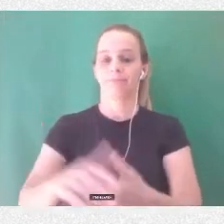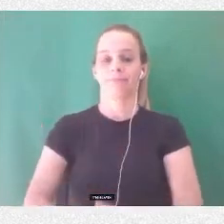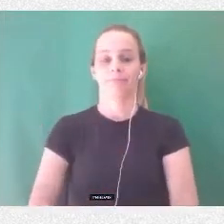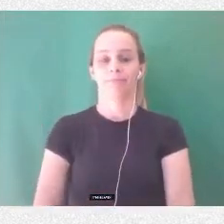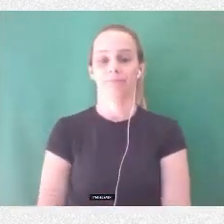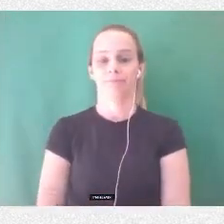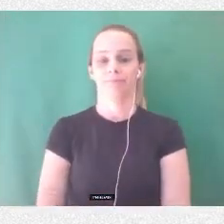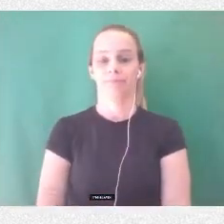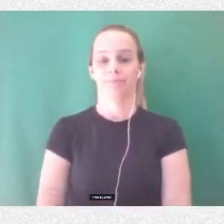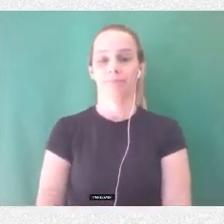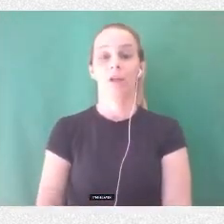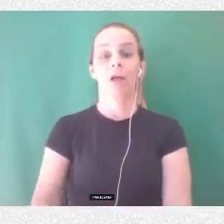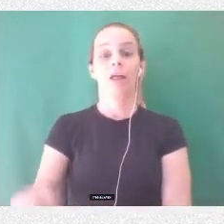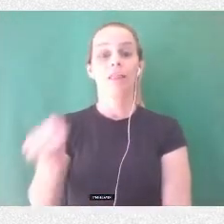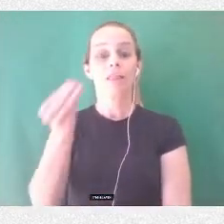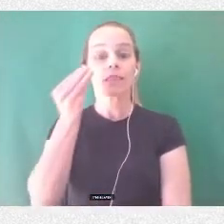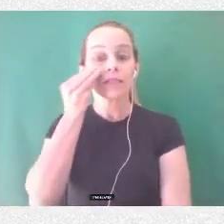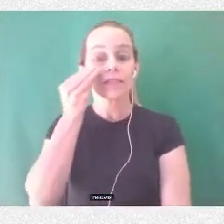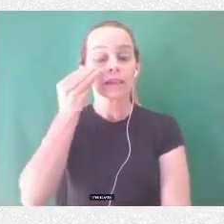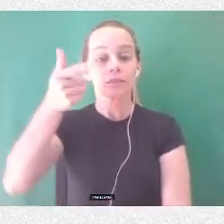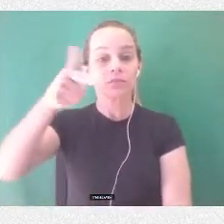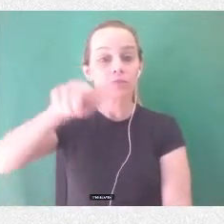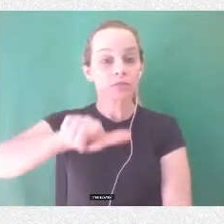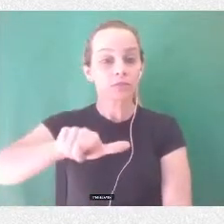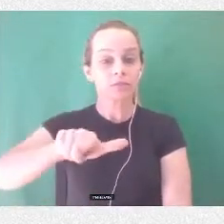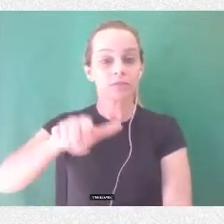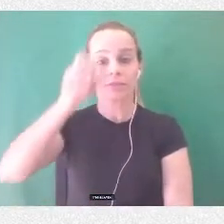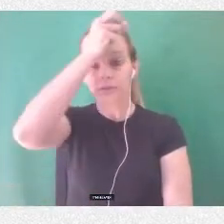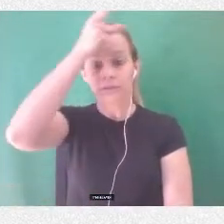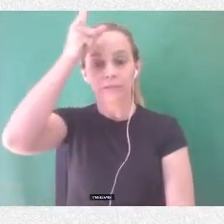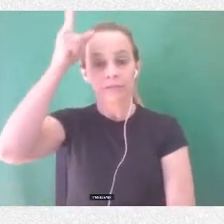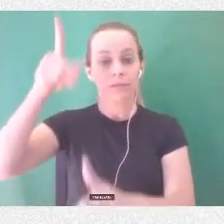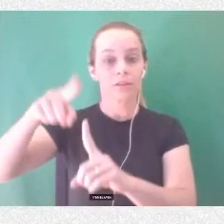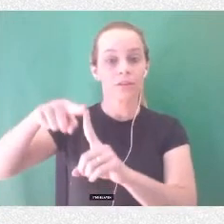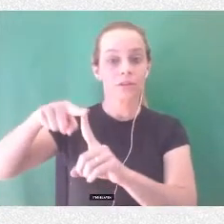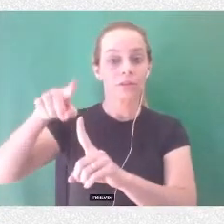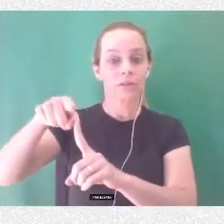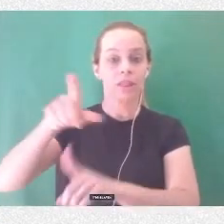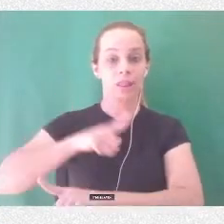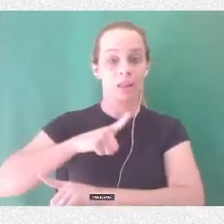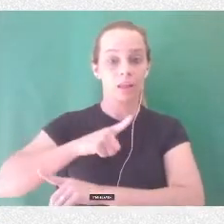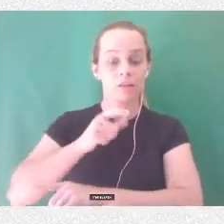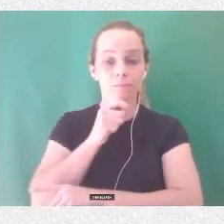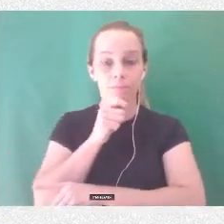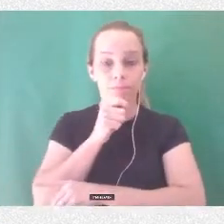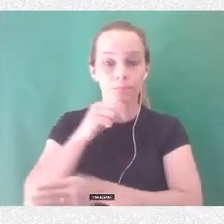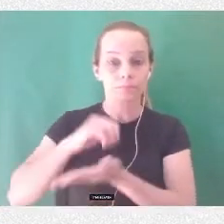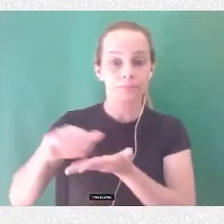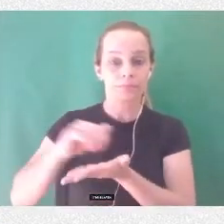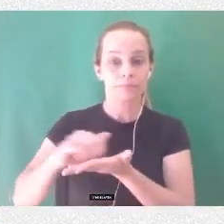Vamos fazer mais um teste com o pessoal lá da Prefeitura de Toledo. Já temos o microfone da secretária?